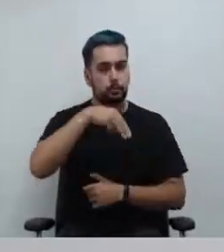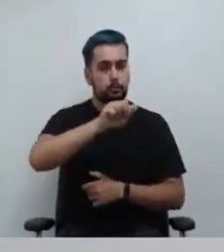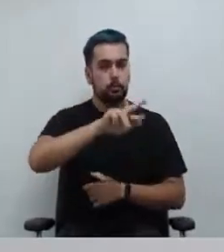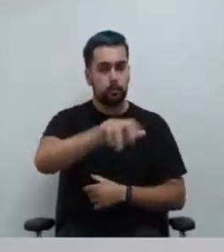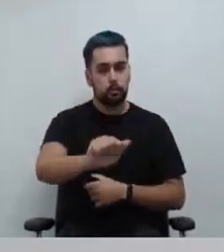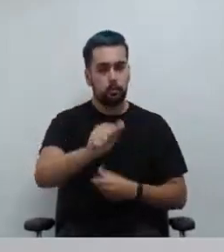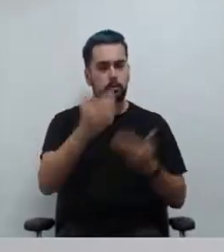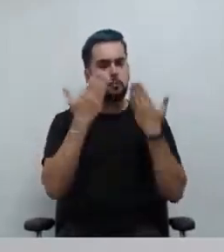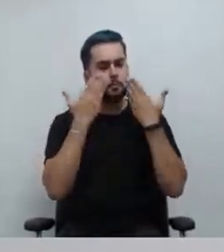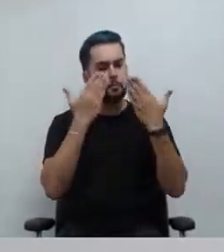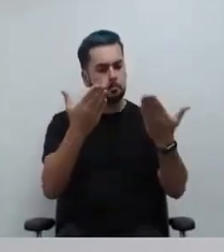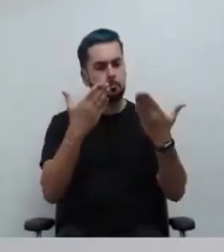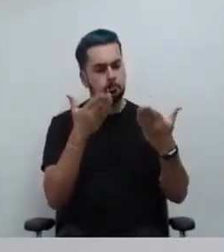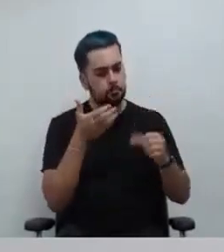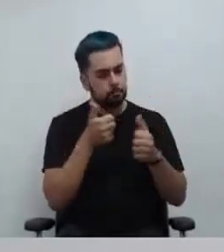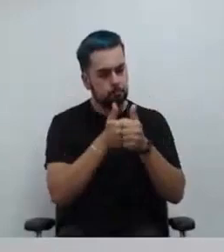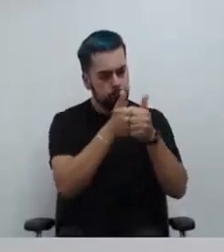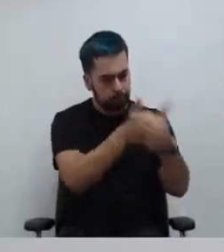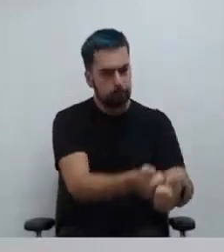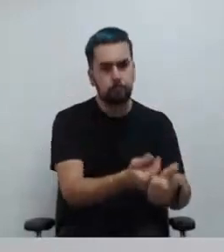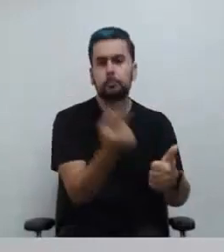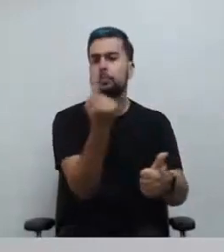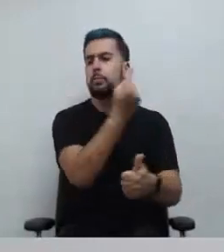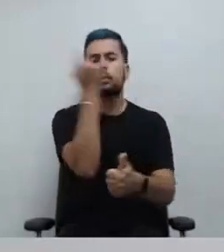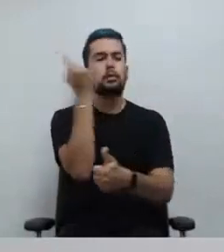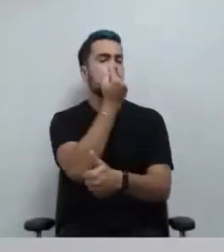em loco ali, acompanhar as primeiras